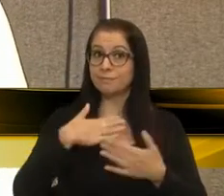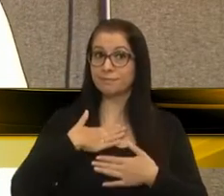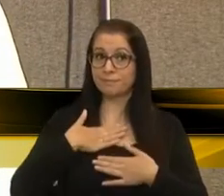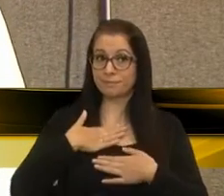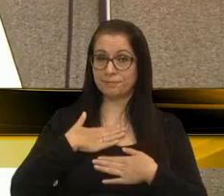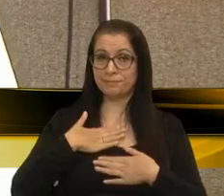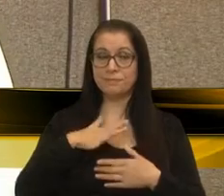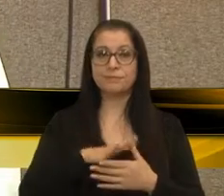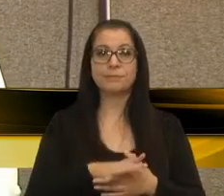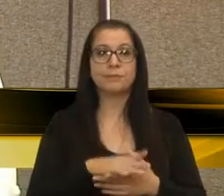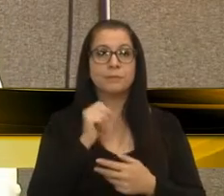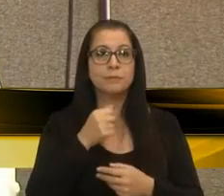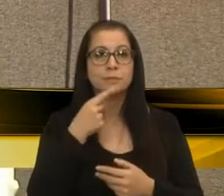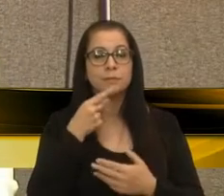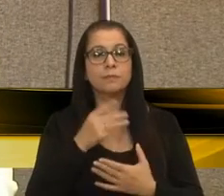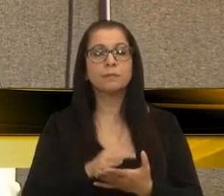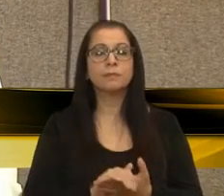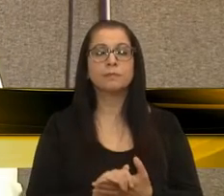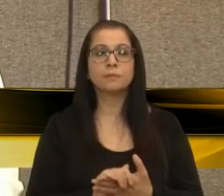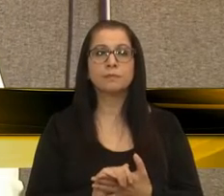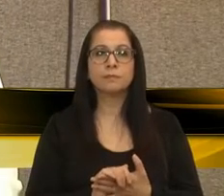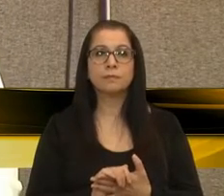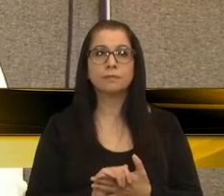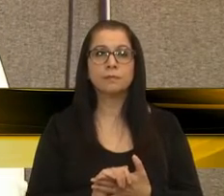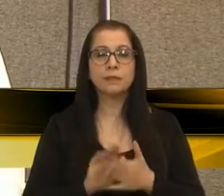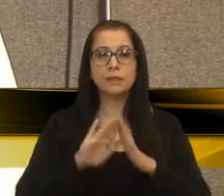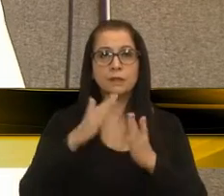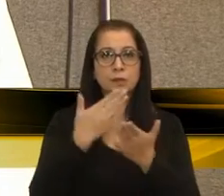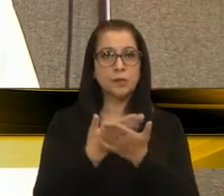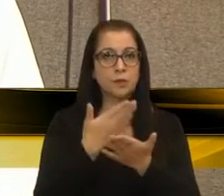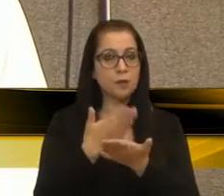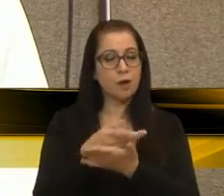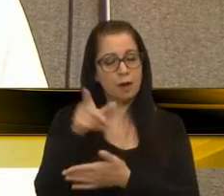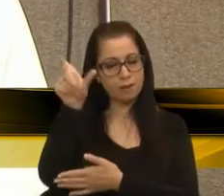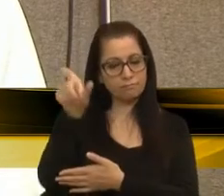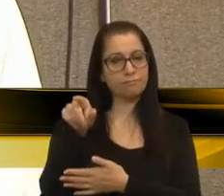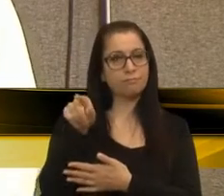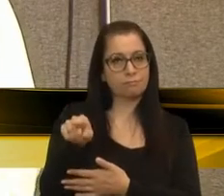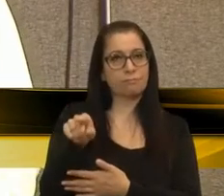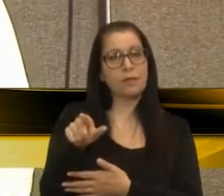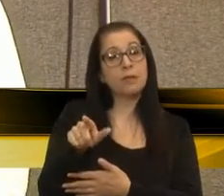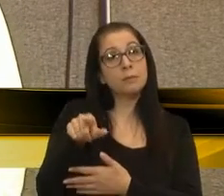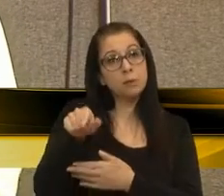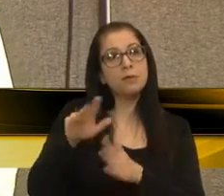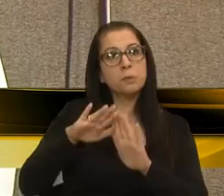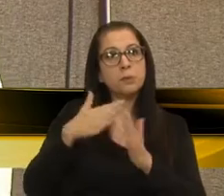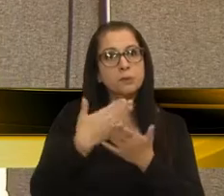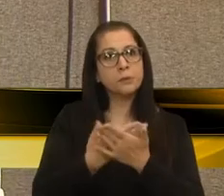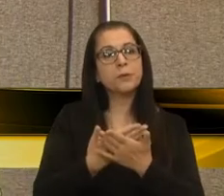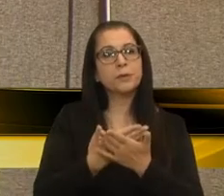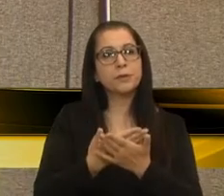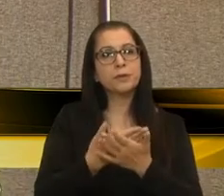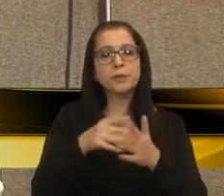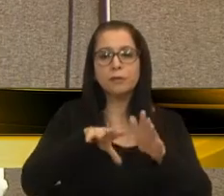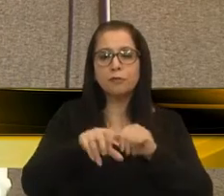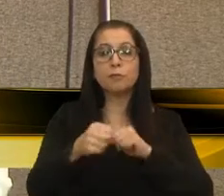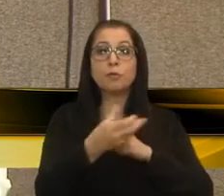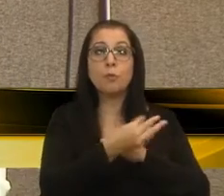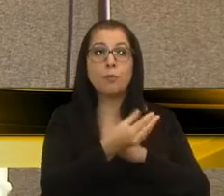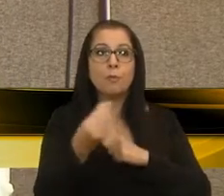vereador poder falar da escola Melvin Jones, porque foi uma escola que formou